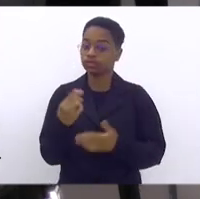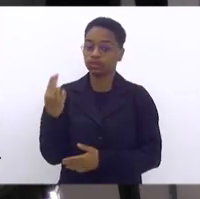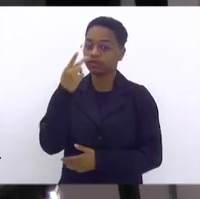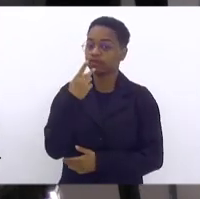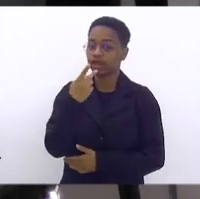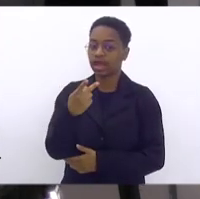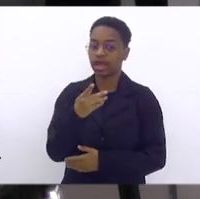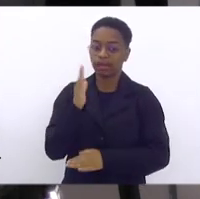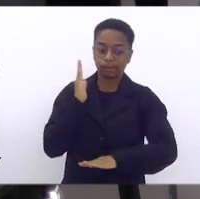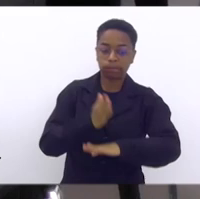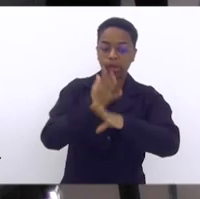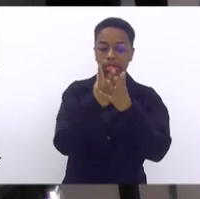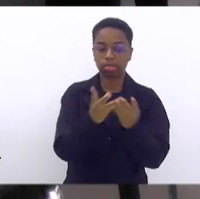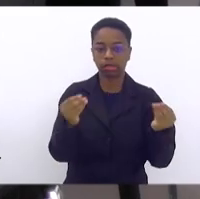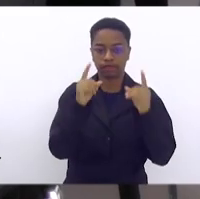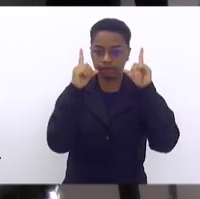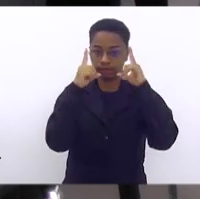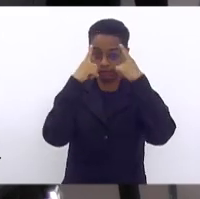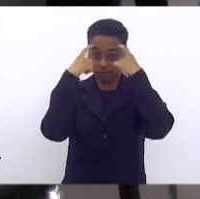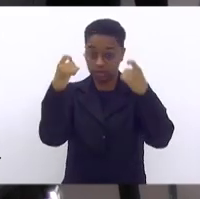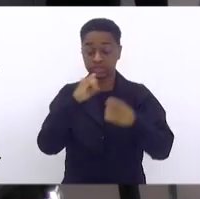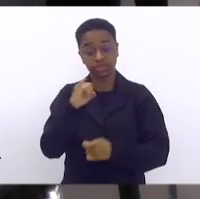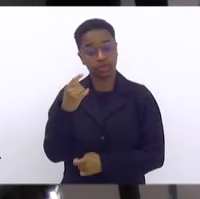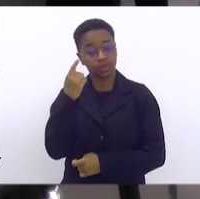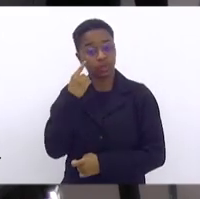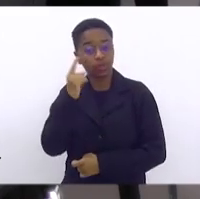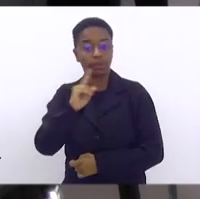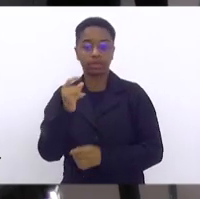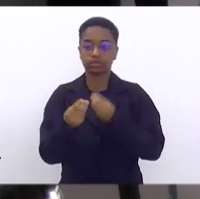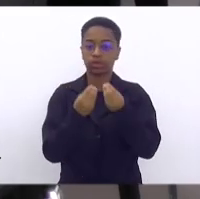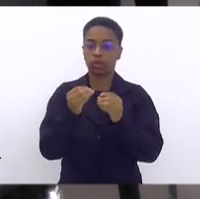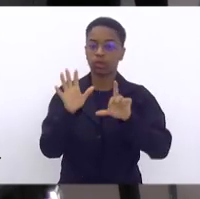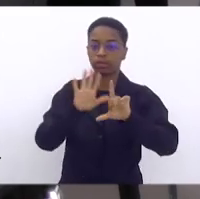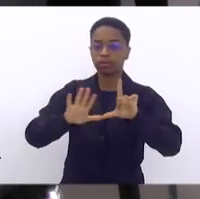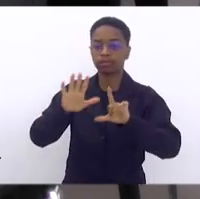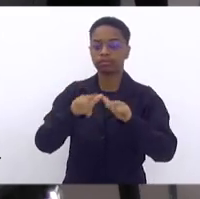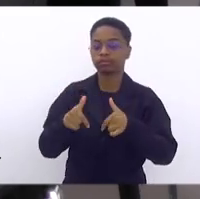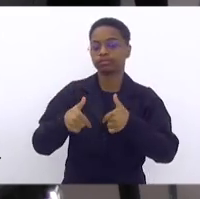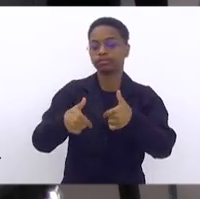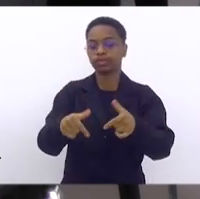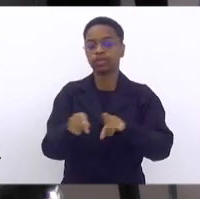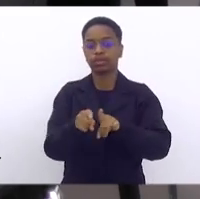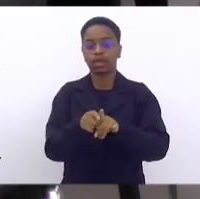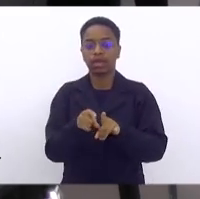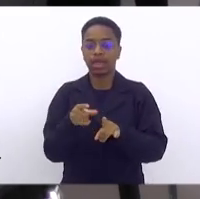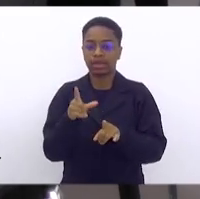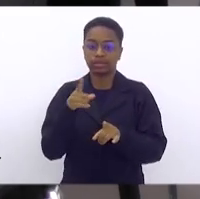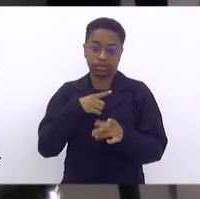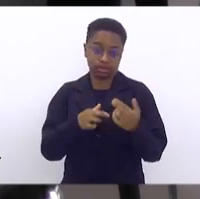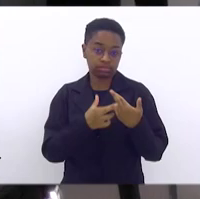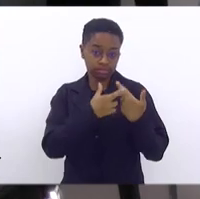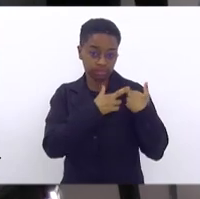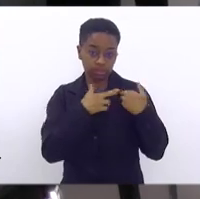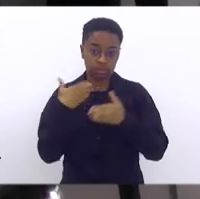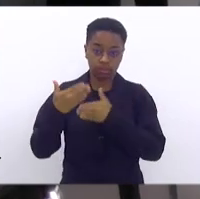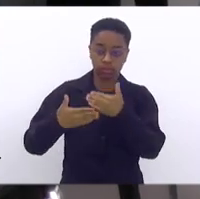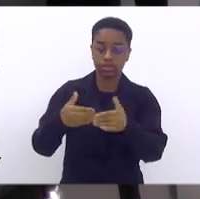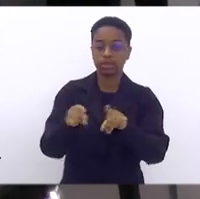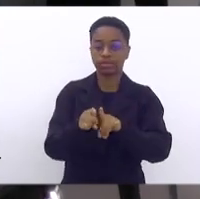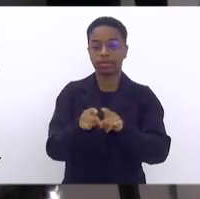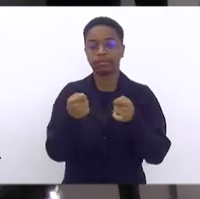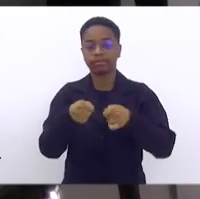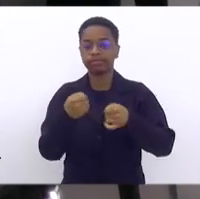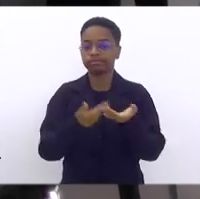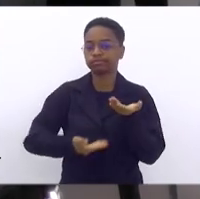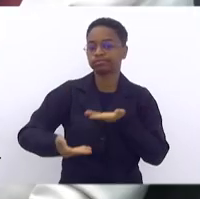as plataformas aí no rol de atores que são também corresponsáveis por esse processo e que precisam fazer uma dinâmica conjunta aí